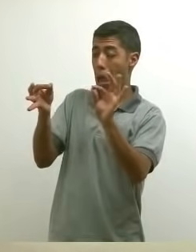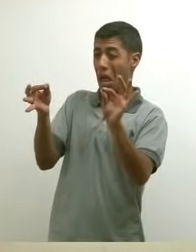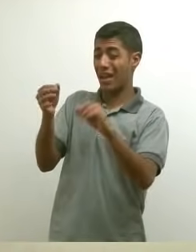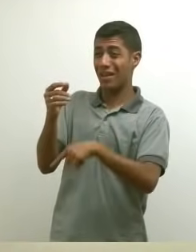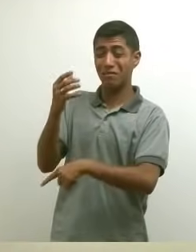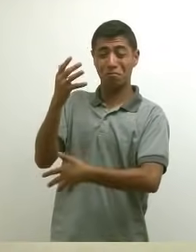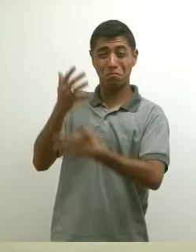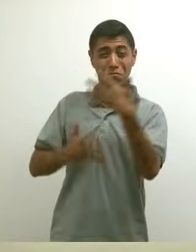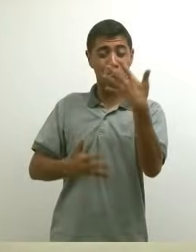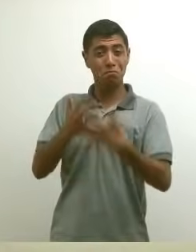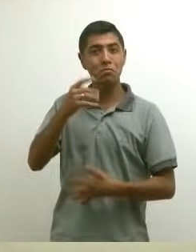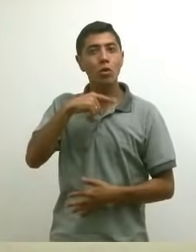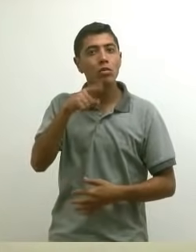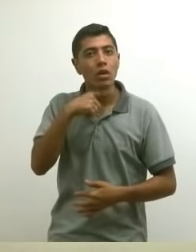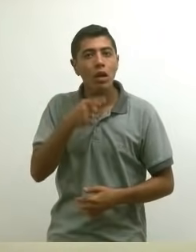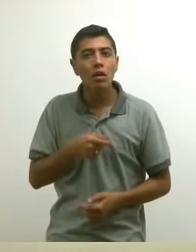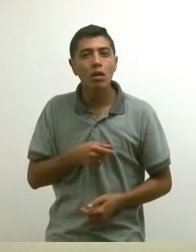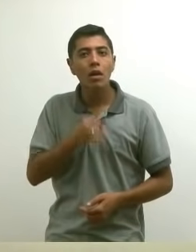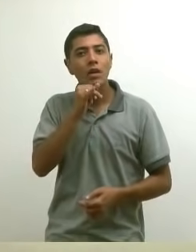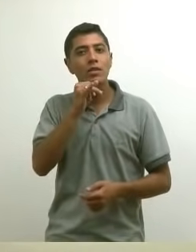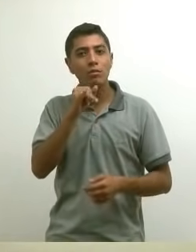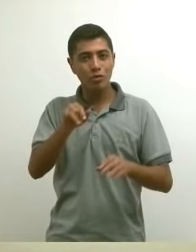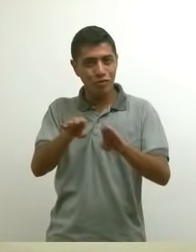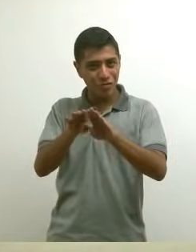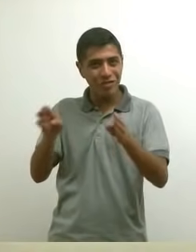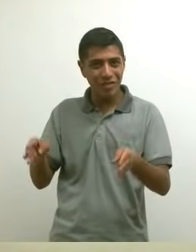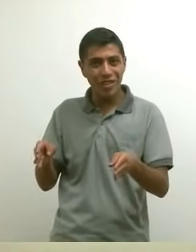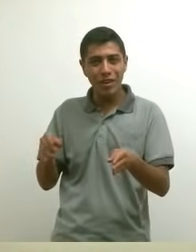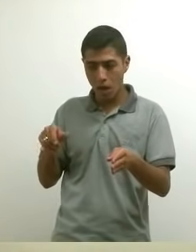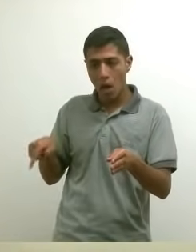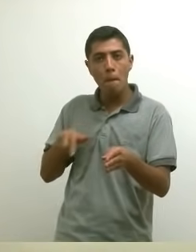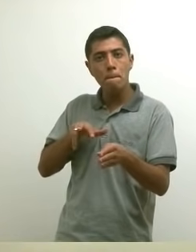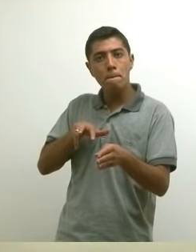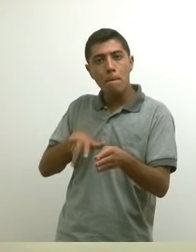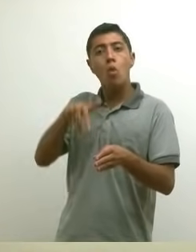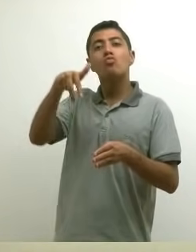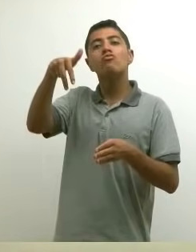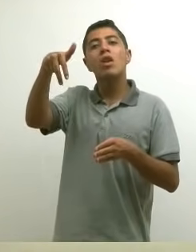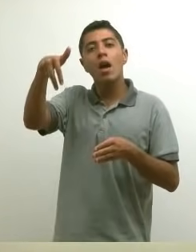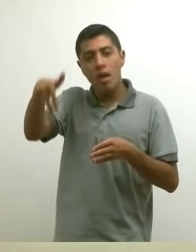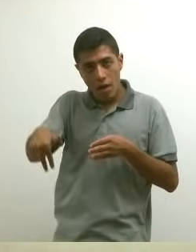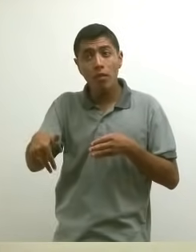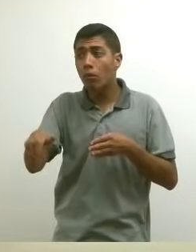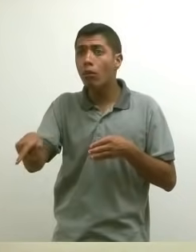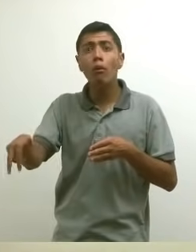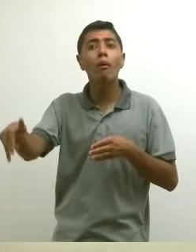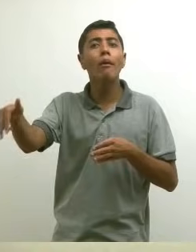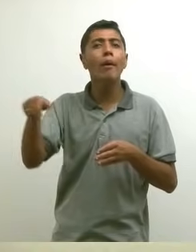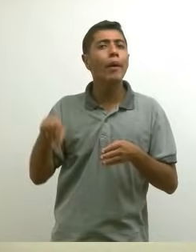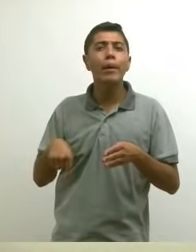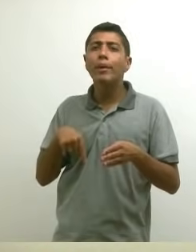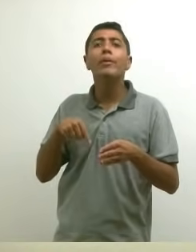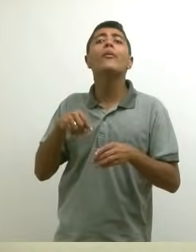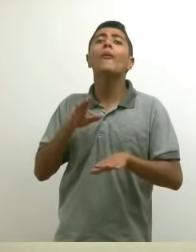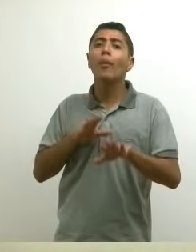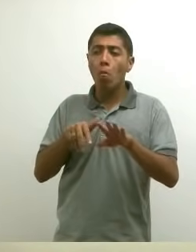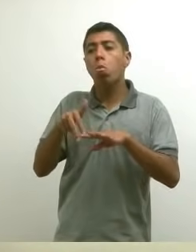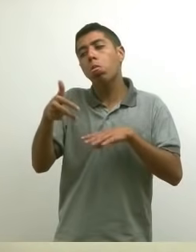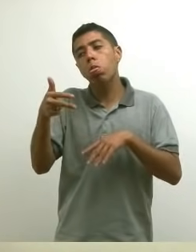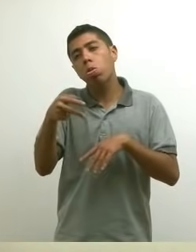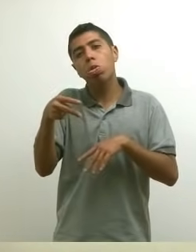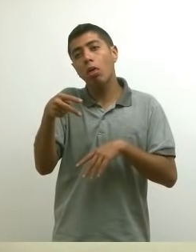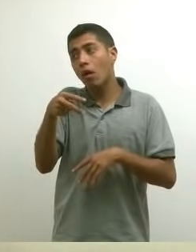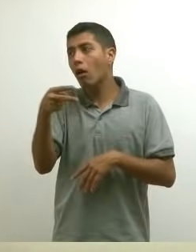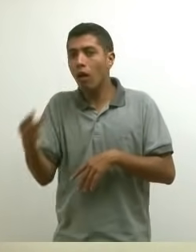coisa ela pode cair porque ela está sendo desenvolvida no seu cérebro na verdade dois de então só que essa realidade